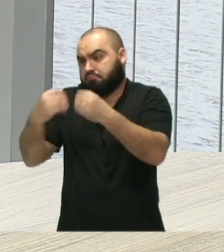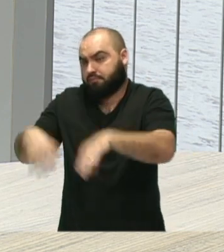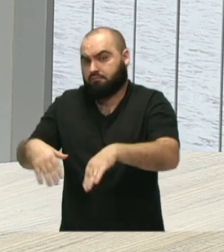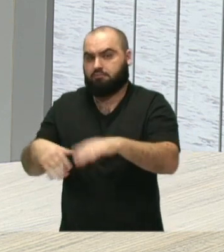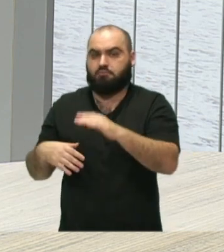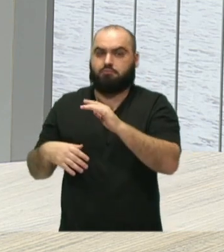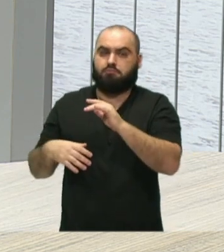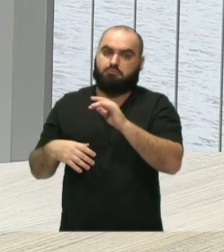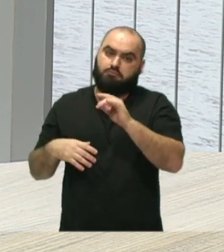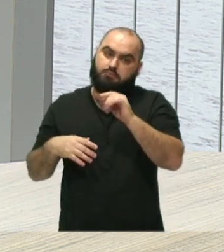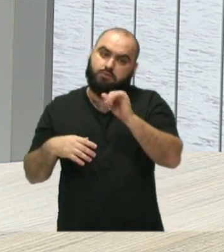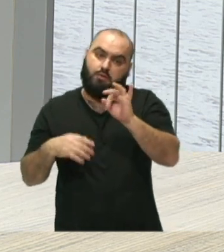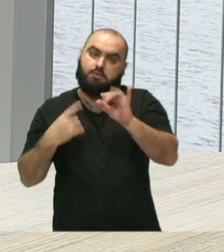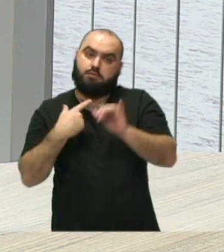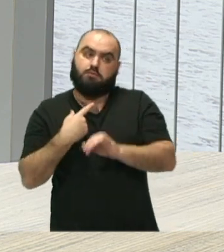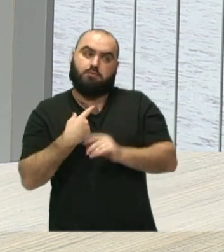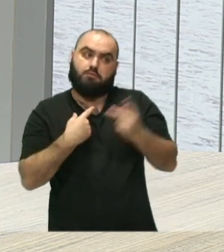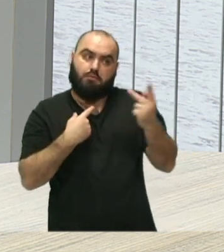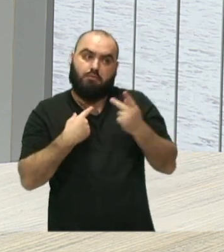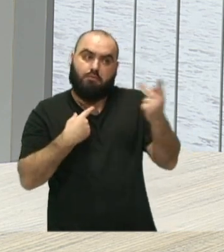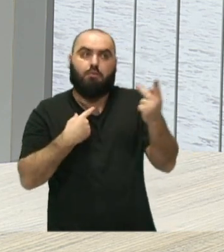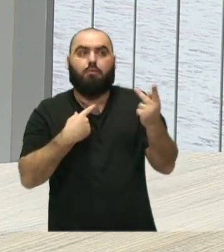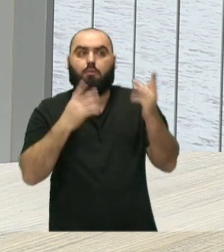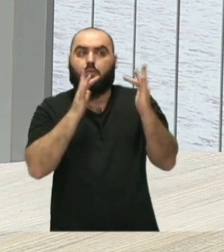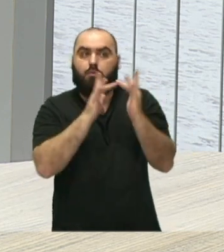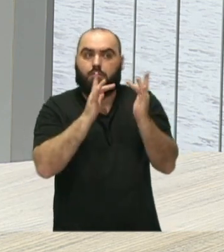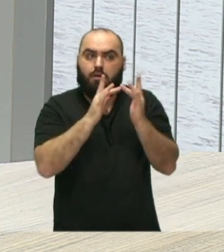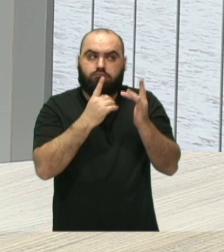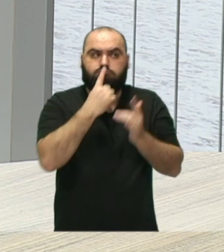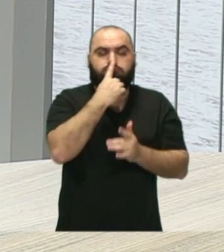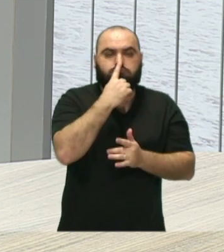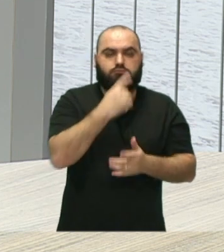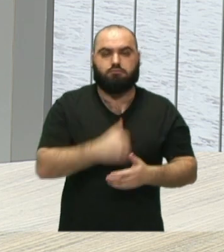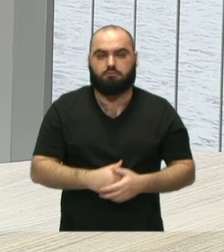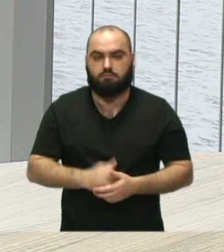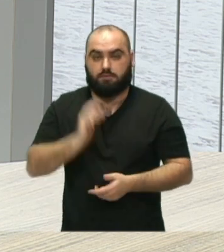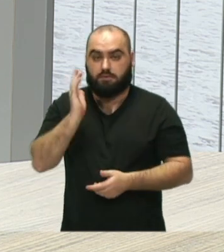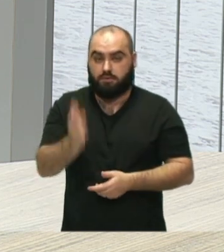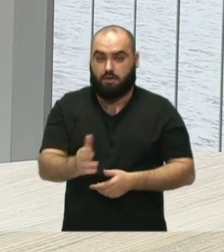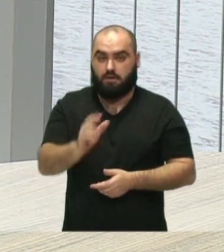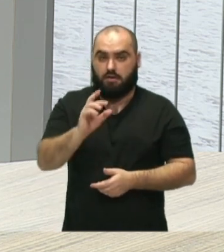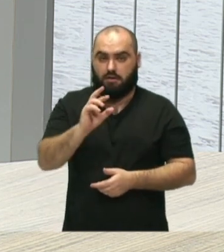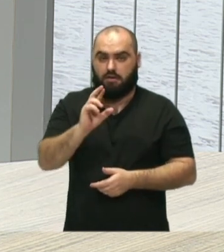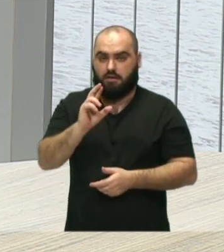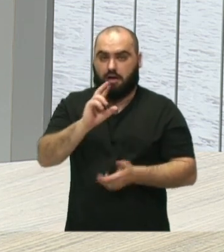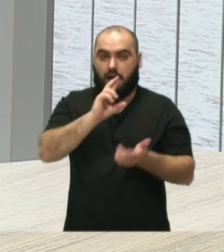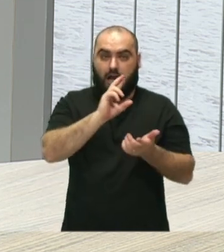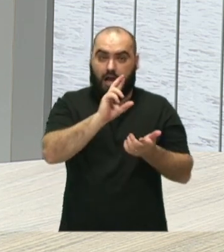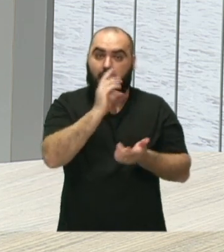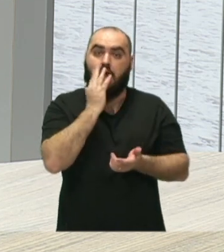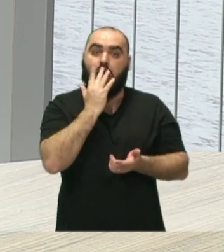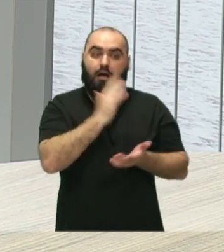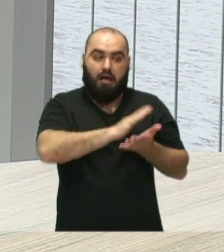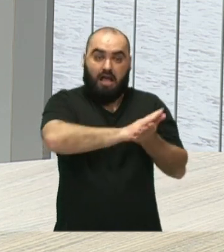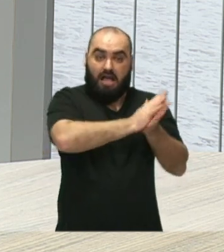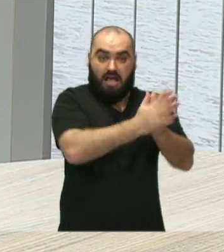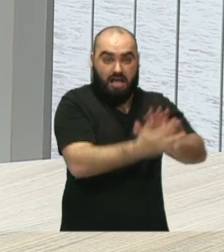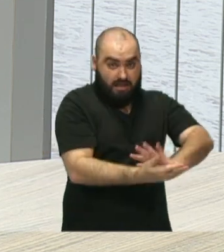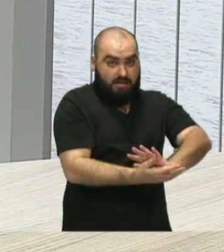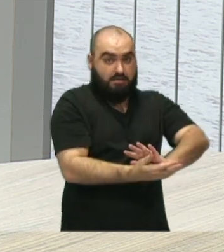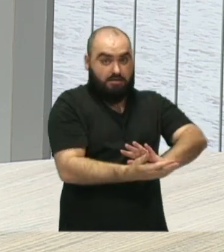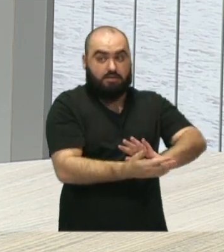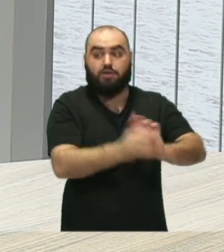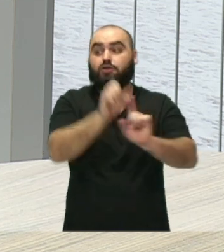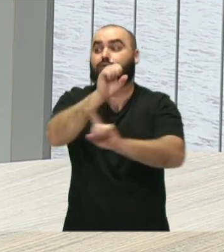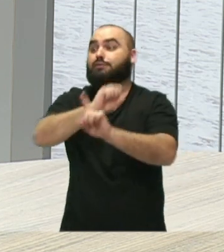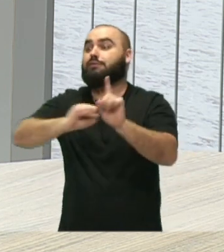relacione intimamente com você. O racismo, ele está na sociedade, porque é um conceito coletivo. Por isso